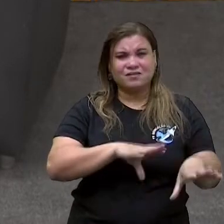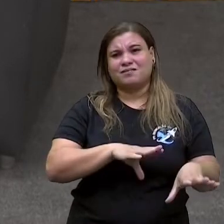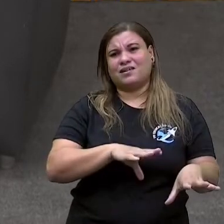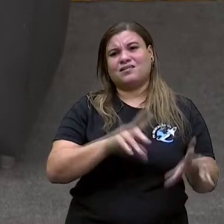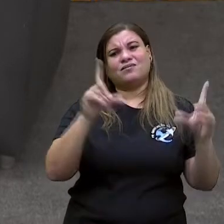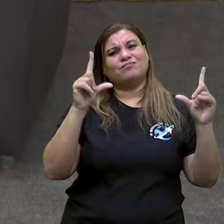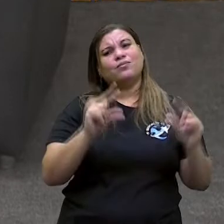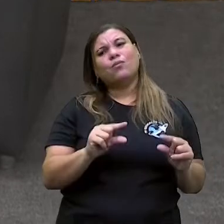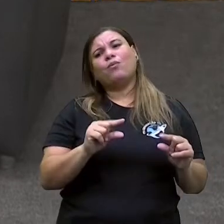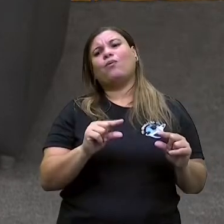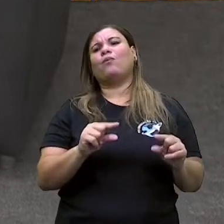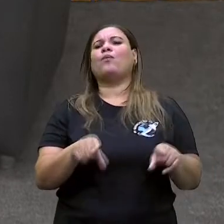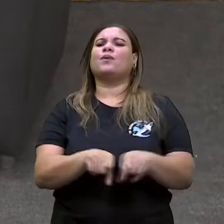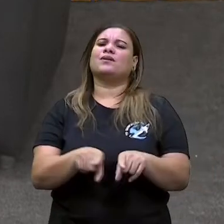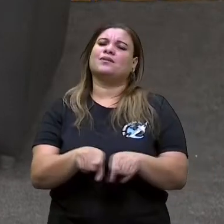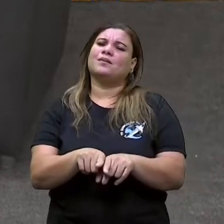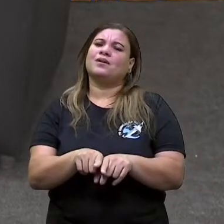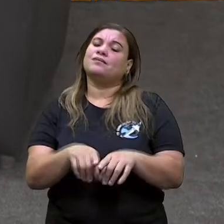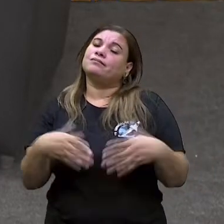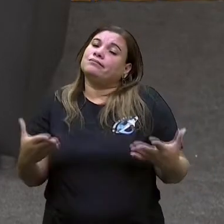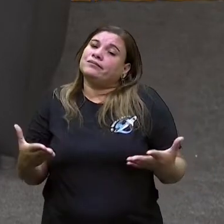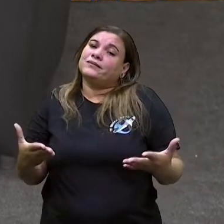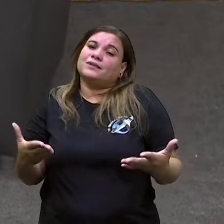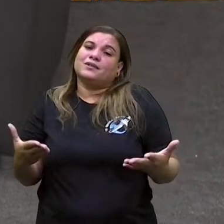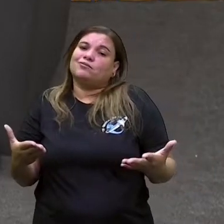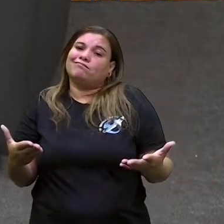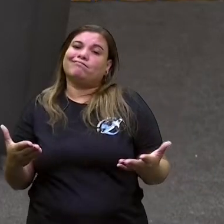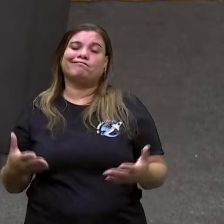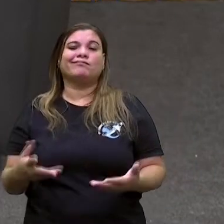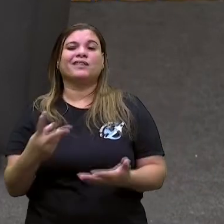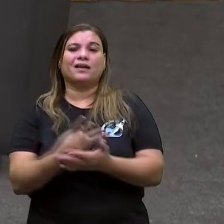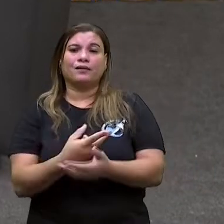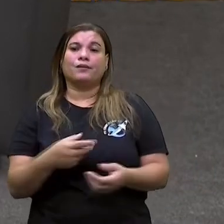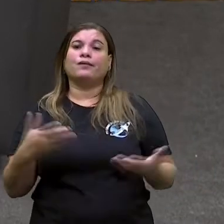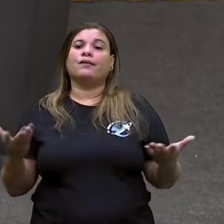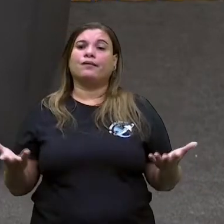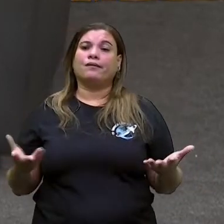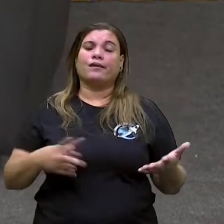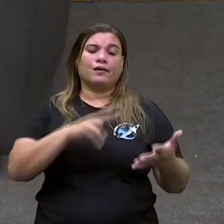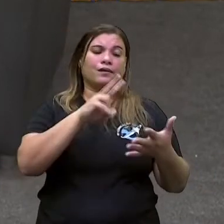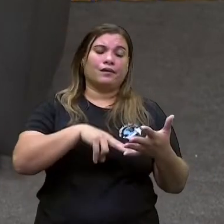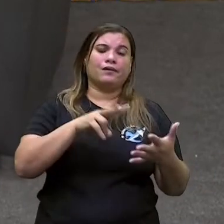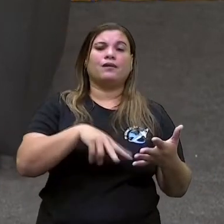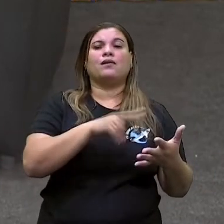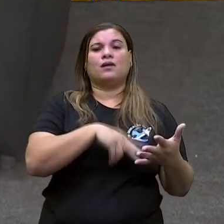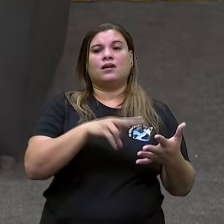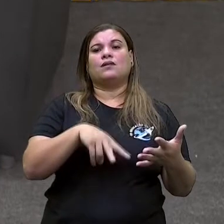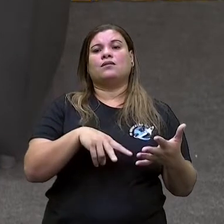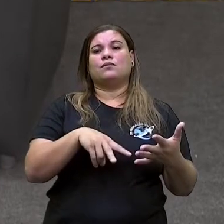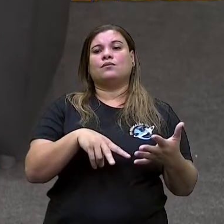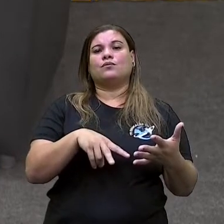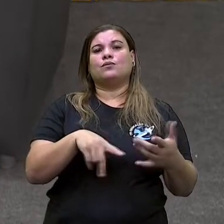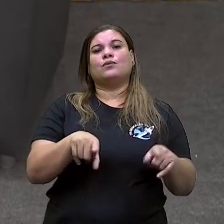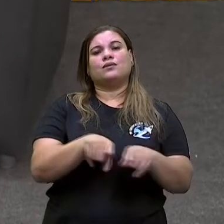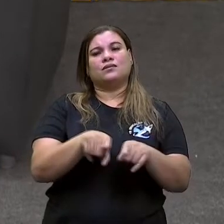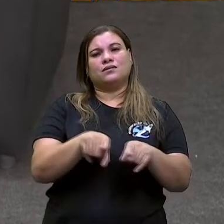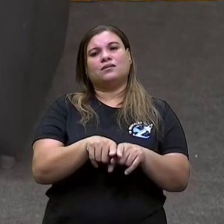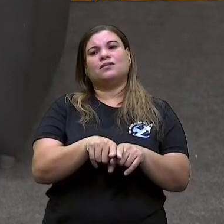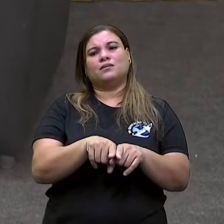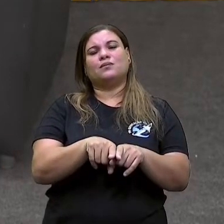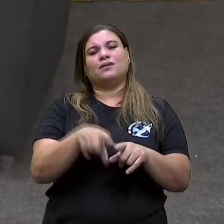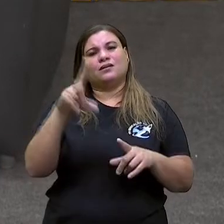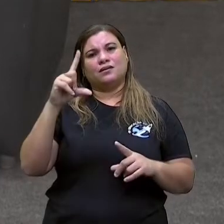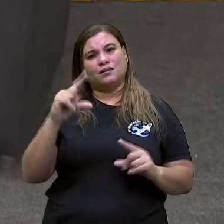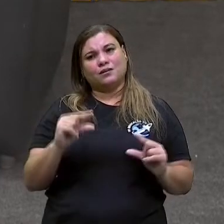segurança, né, de escola, e sobrepõe as outras necessidades, né? na pirâmide de Maslow, essas necessidades